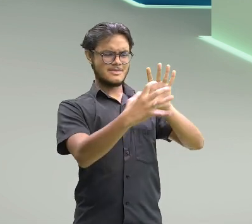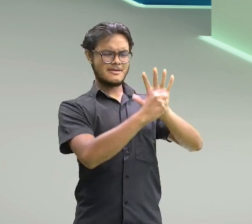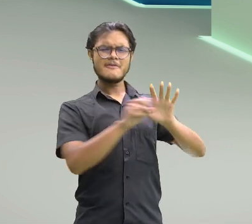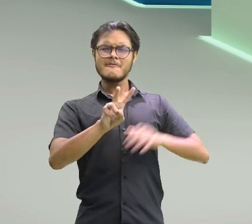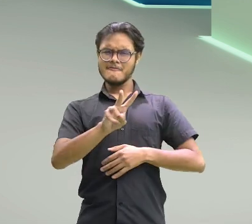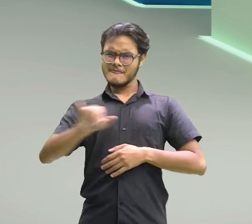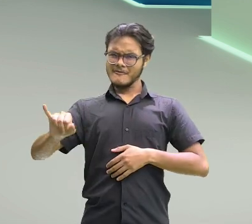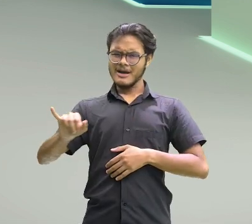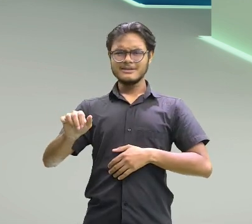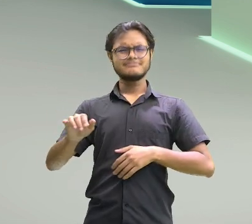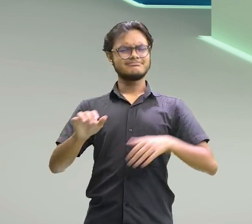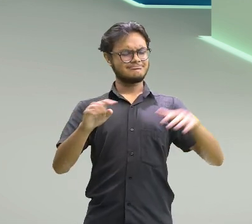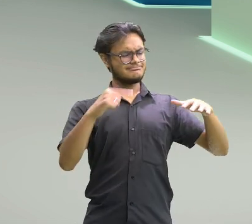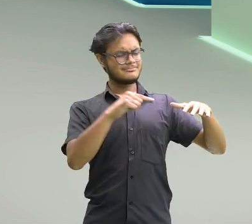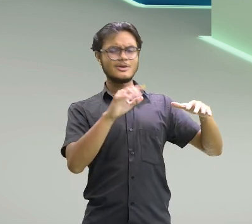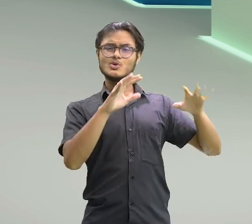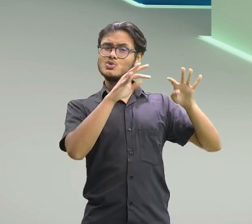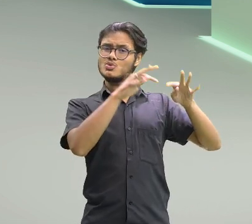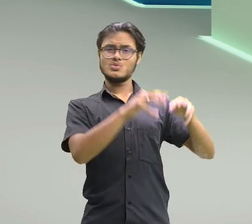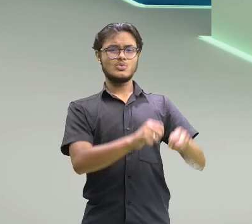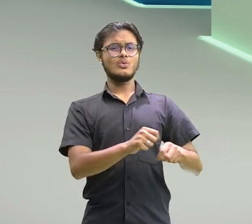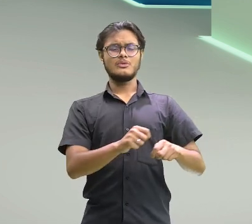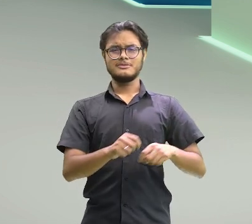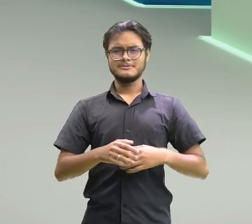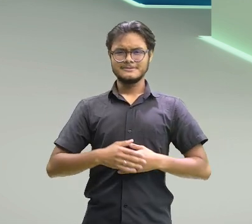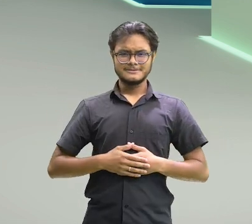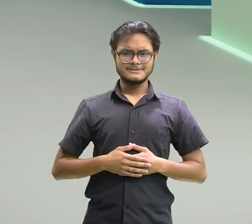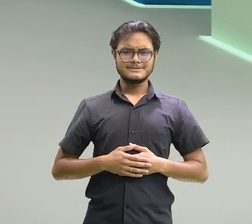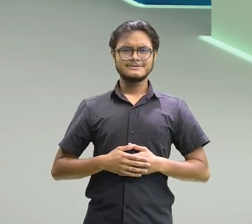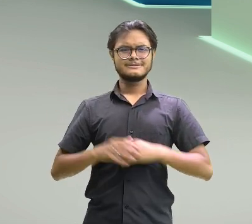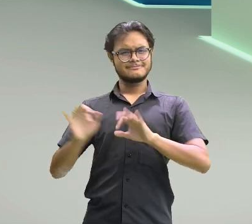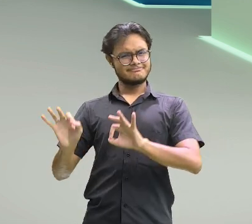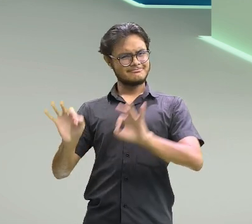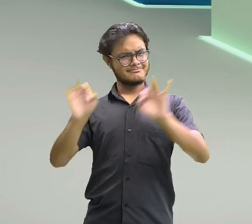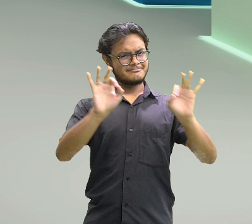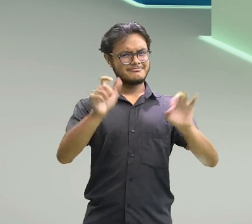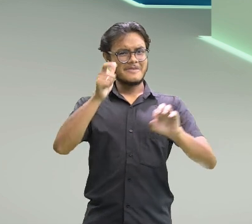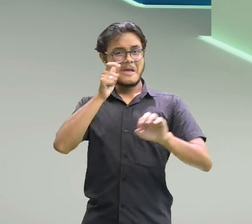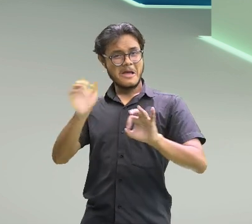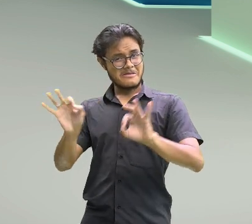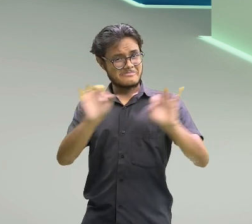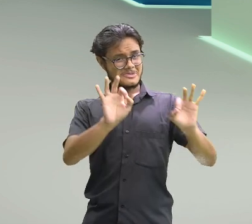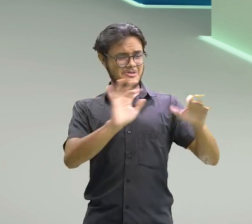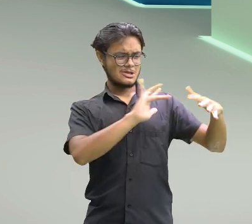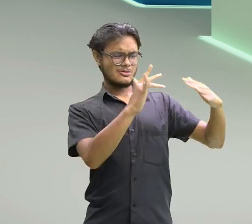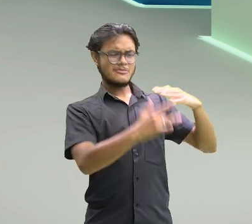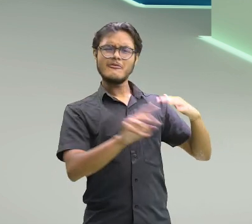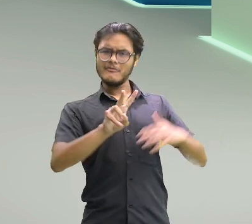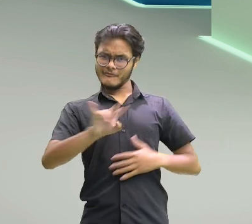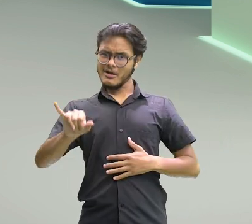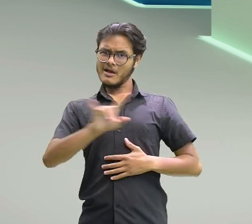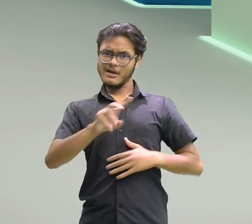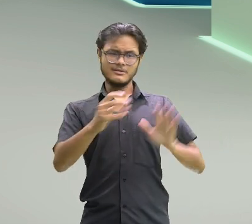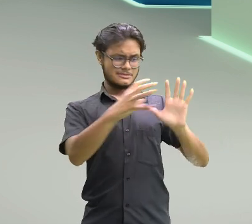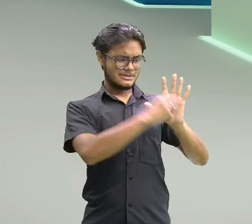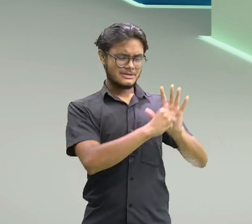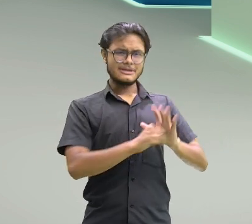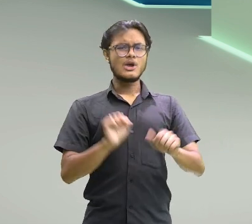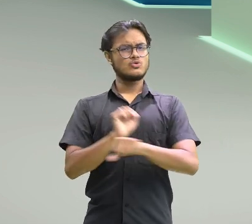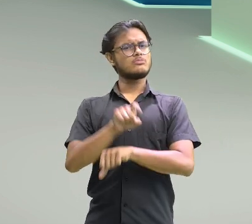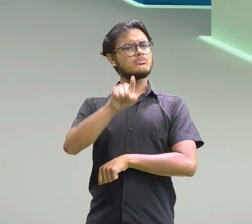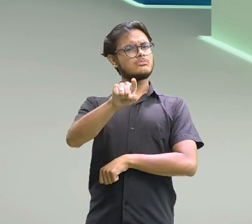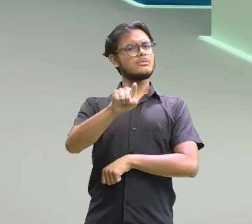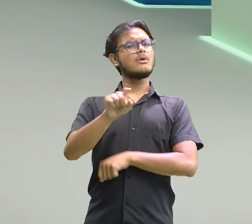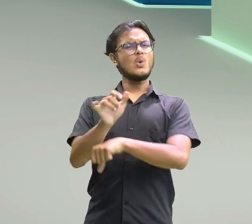gente, em todas as redes sociais. Eu fico aguardando para vocês aí em todas as redes sociais, no